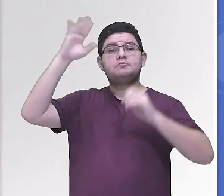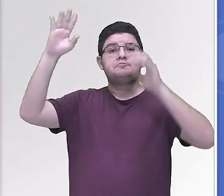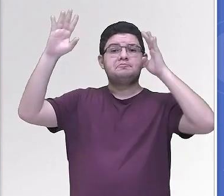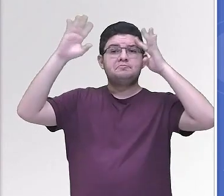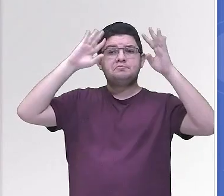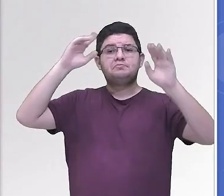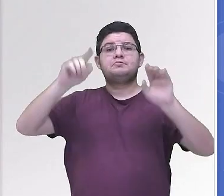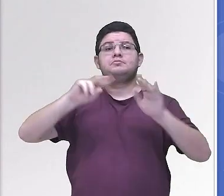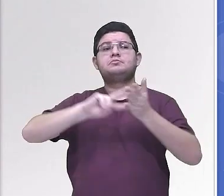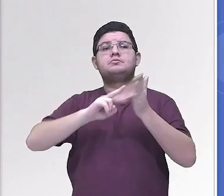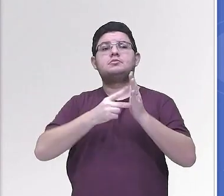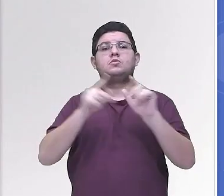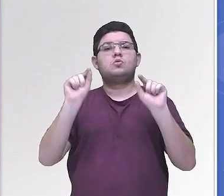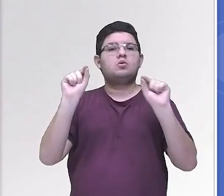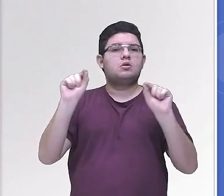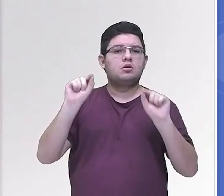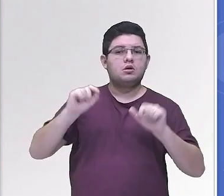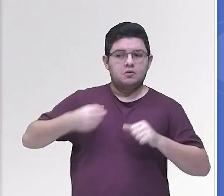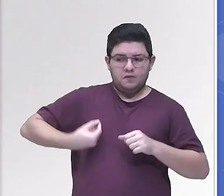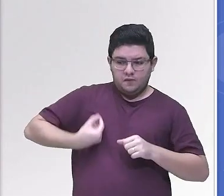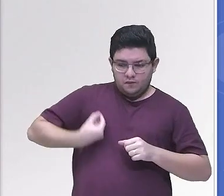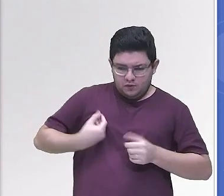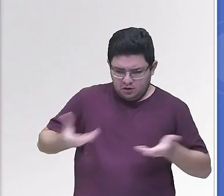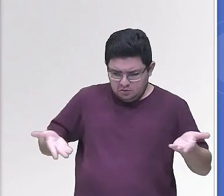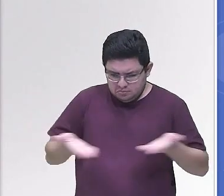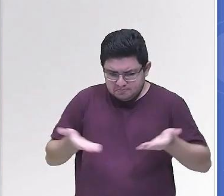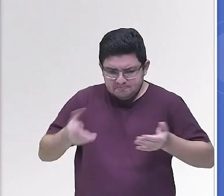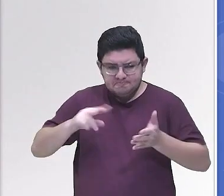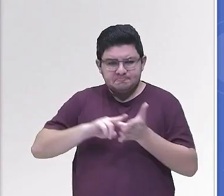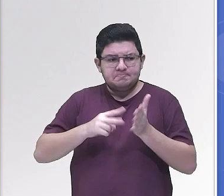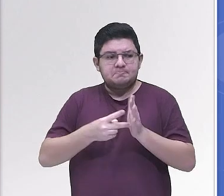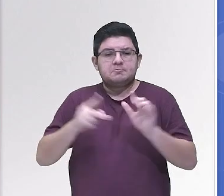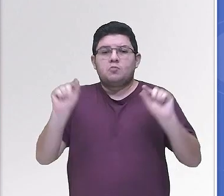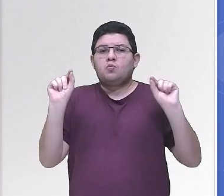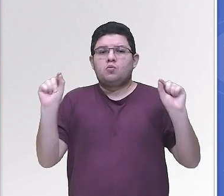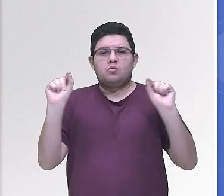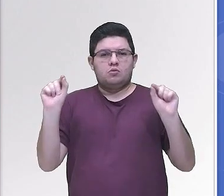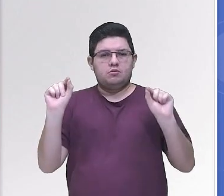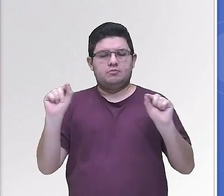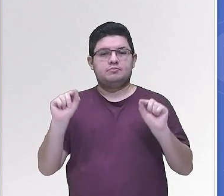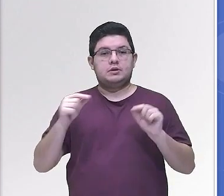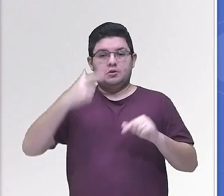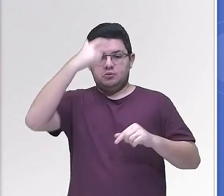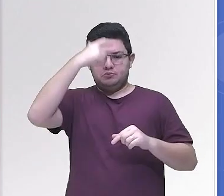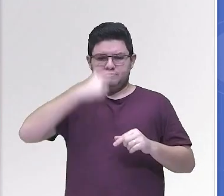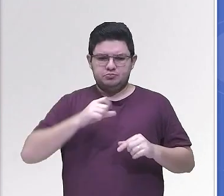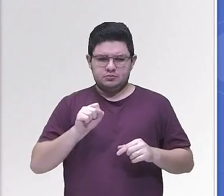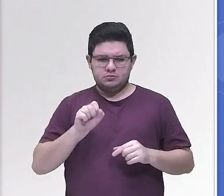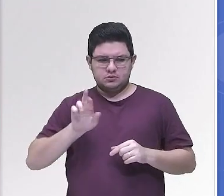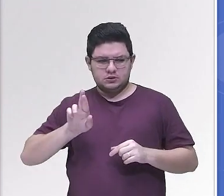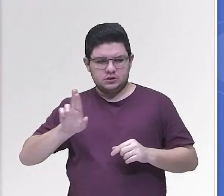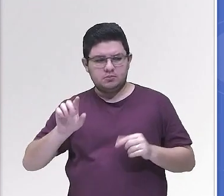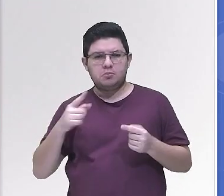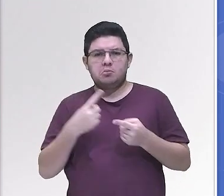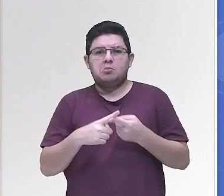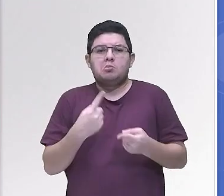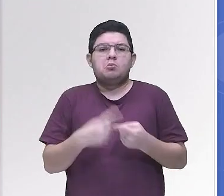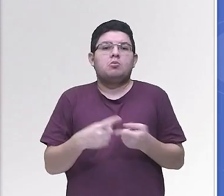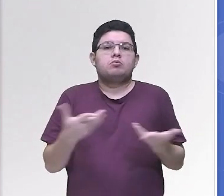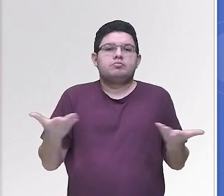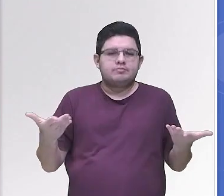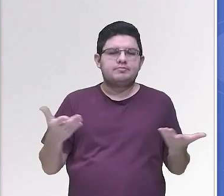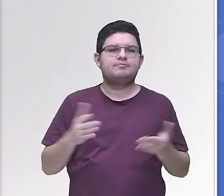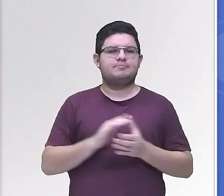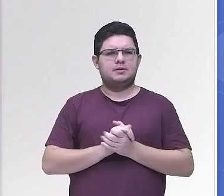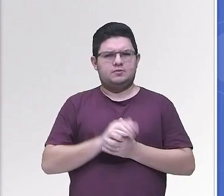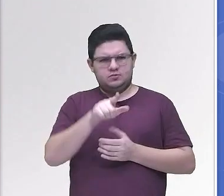sentido de estar aí? Qual o sentido desse seu existir? Estão conseguindo me acompanhar? Por quê? Porque o que eu estou querendo